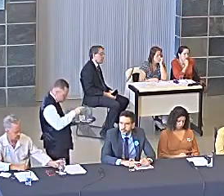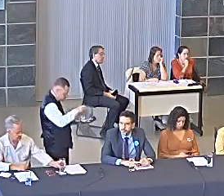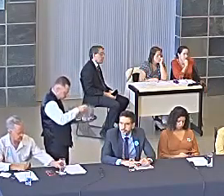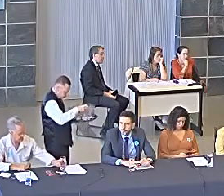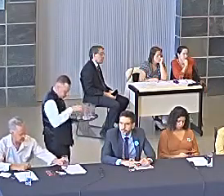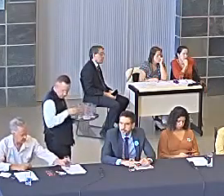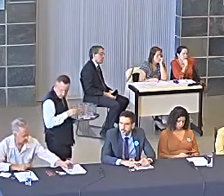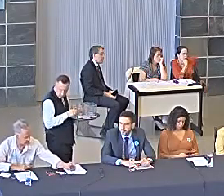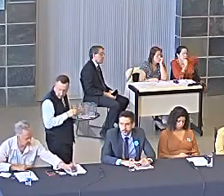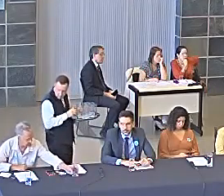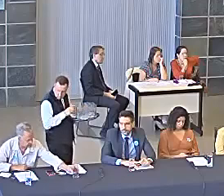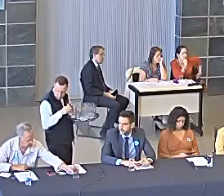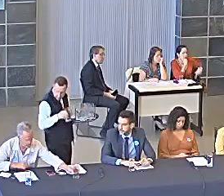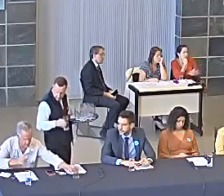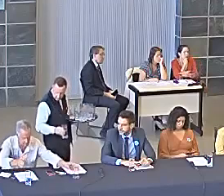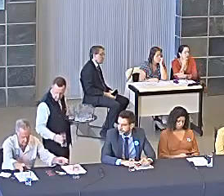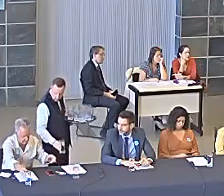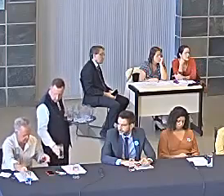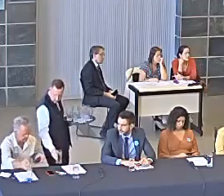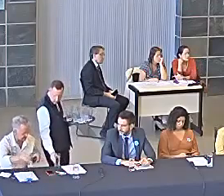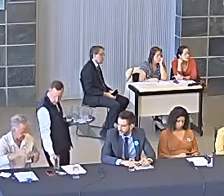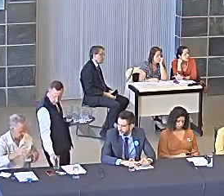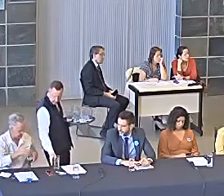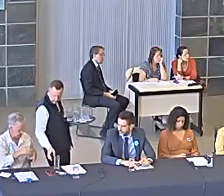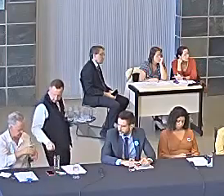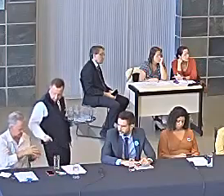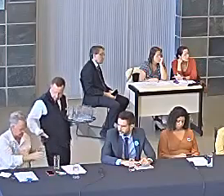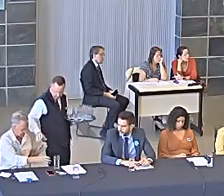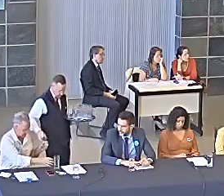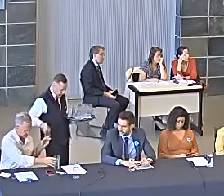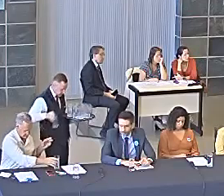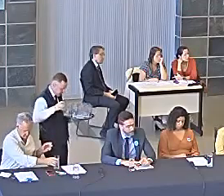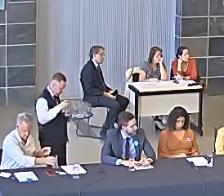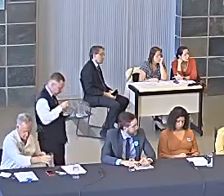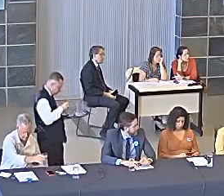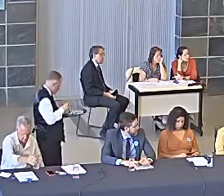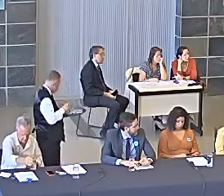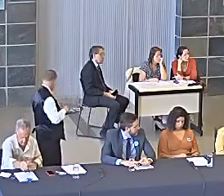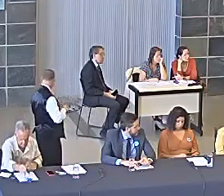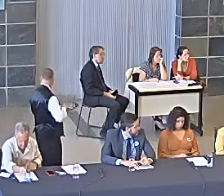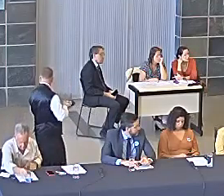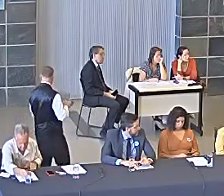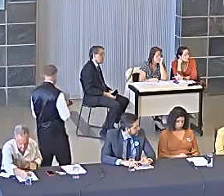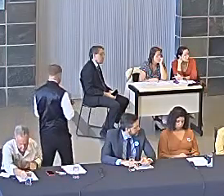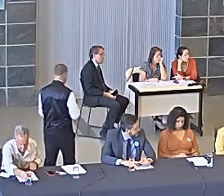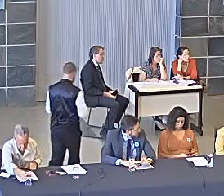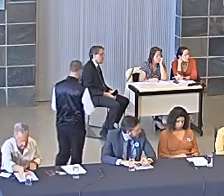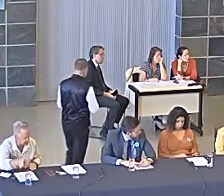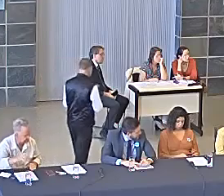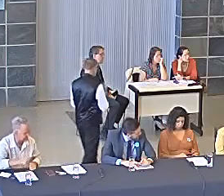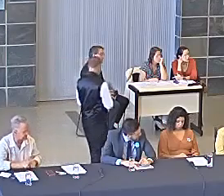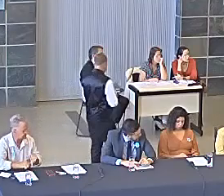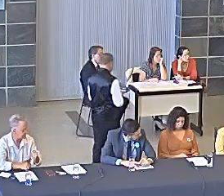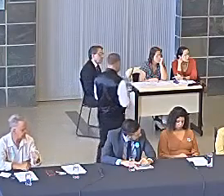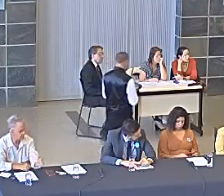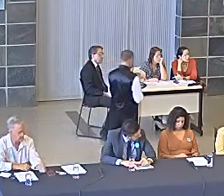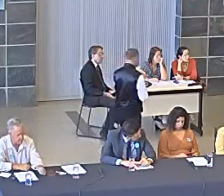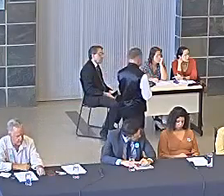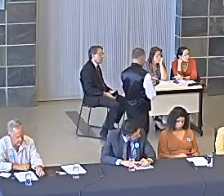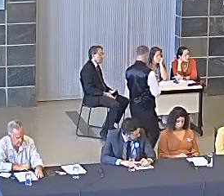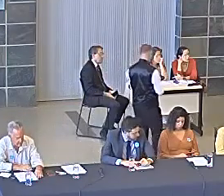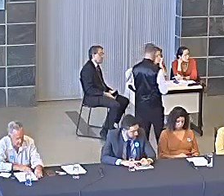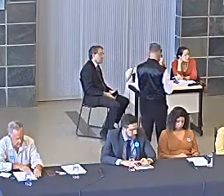acontece? Ela é de janeiro e, como a gente pode verificar logo na sua disposição, ela